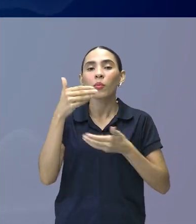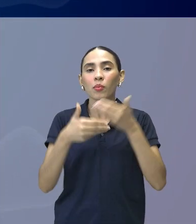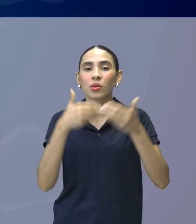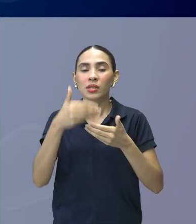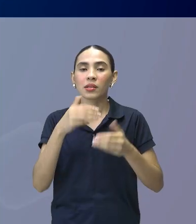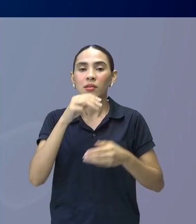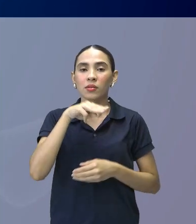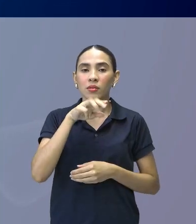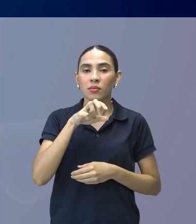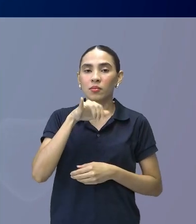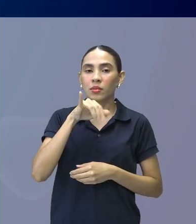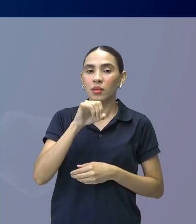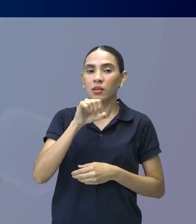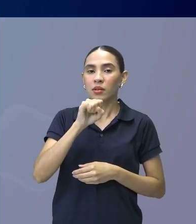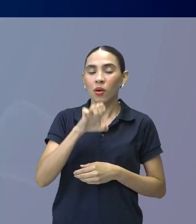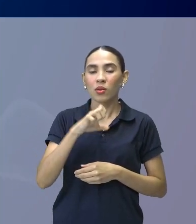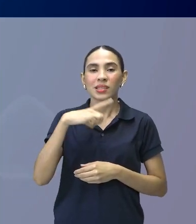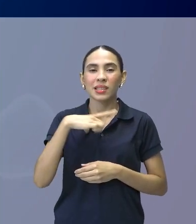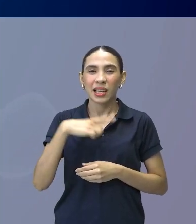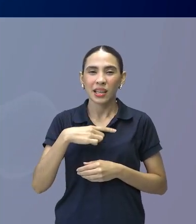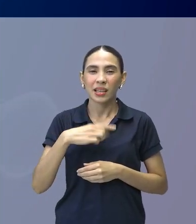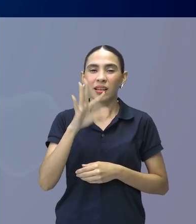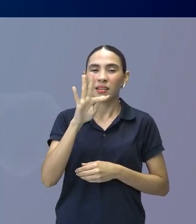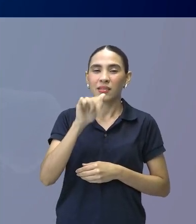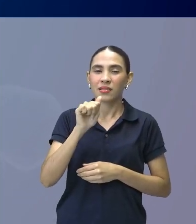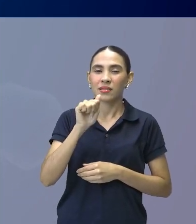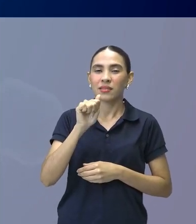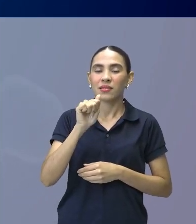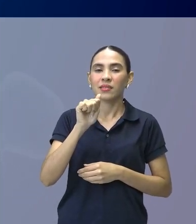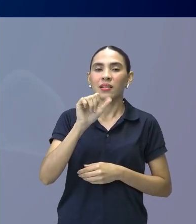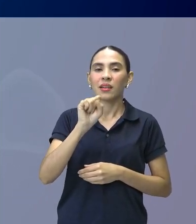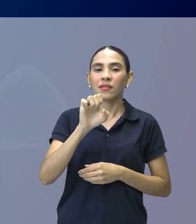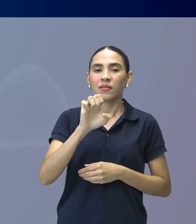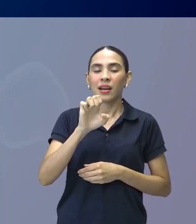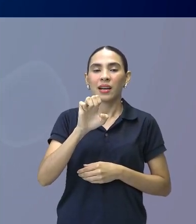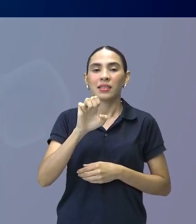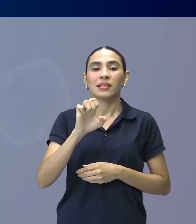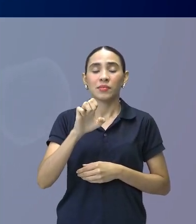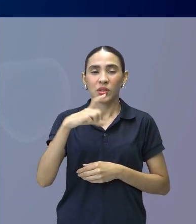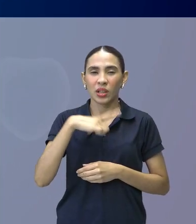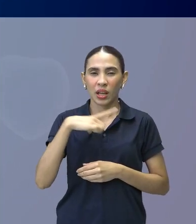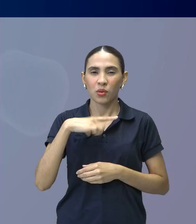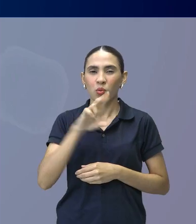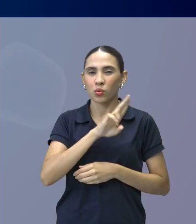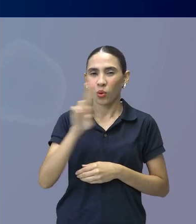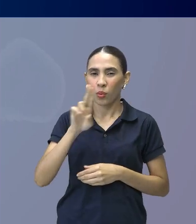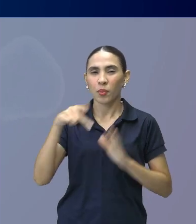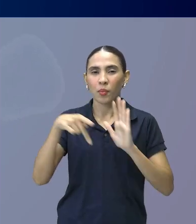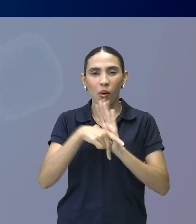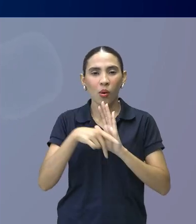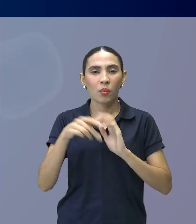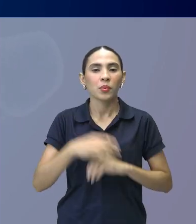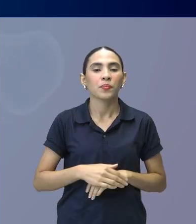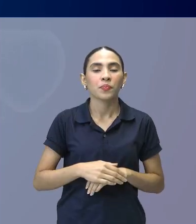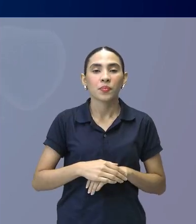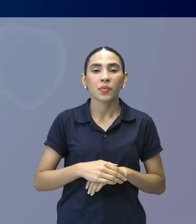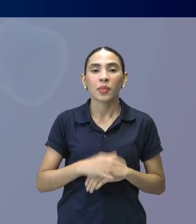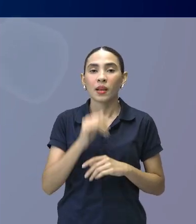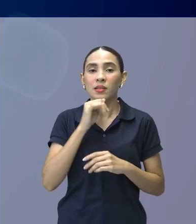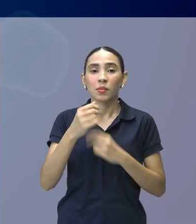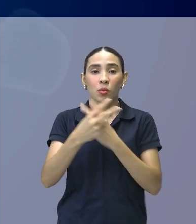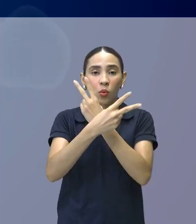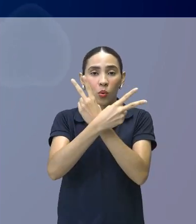da meiose, nós temos uma fase aí que ela é chamada de crossing over, onde os